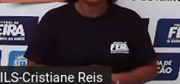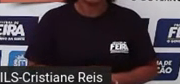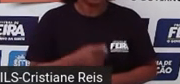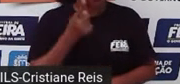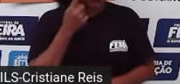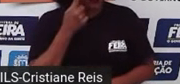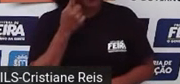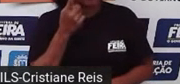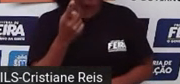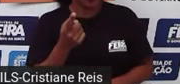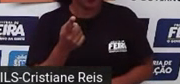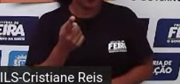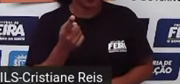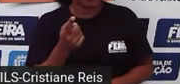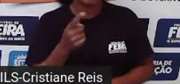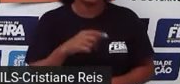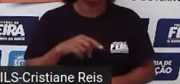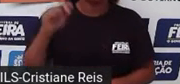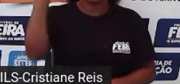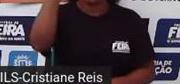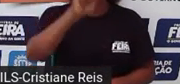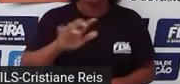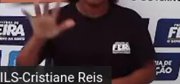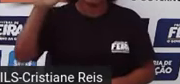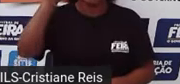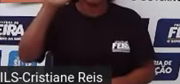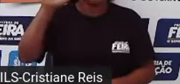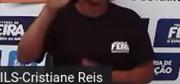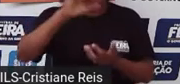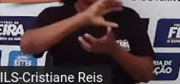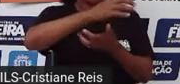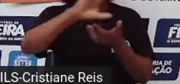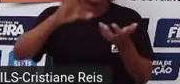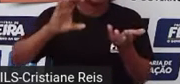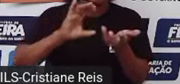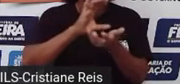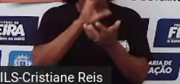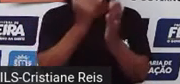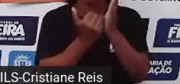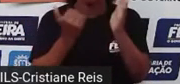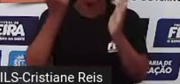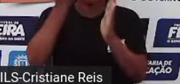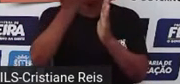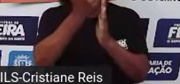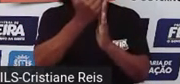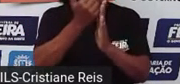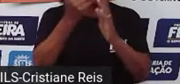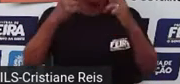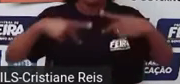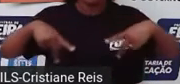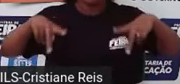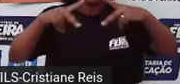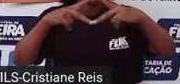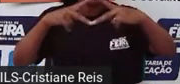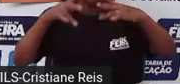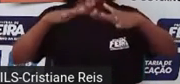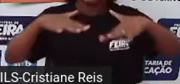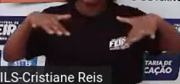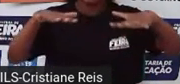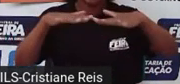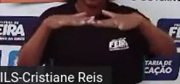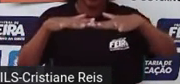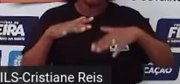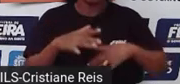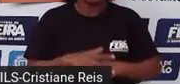citei vocês perceberam lá no mapa Ásia é o maior dos continentes não tem água comum em população isso a pro não